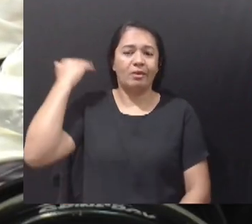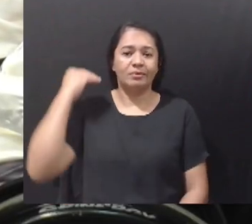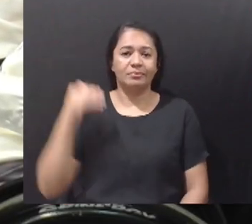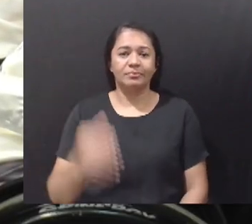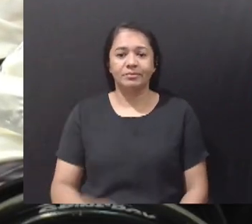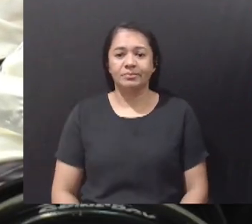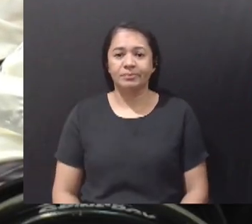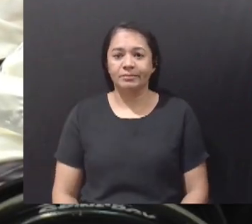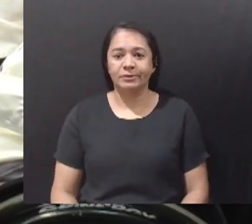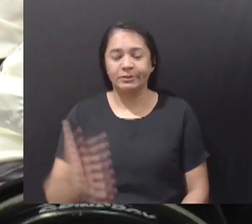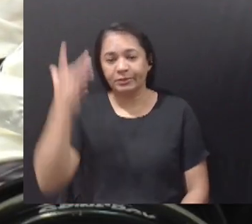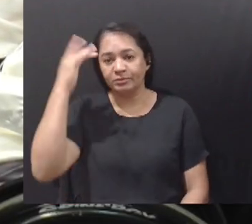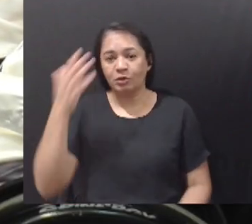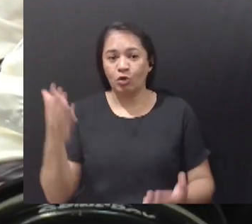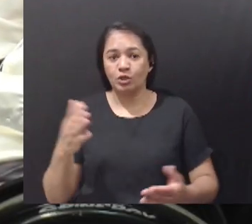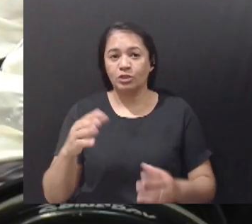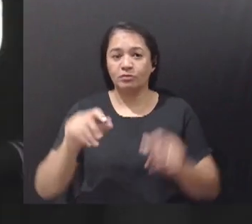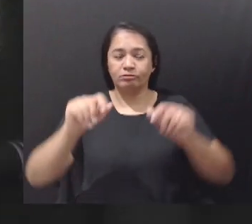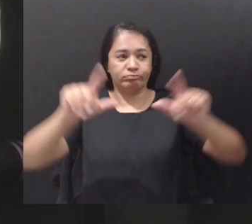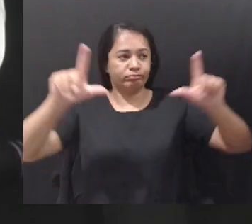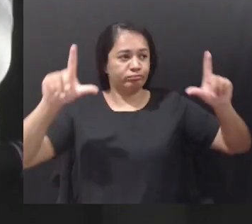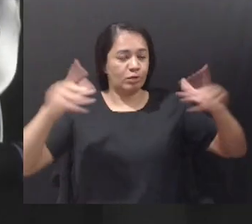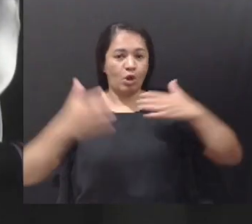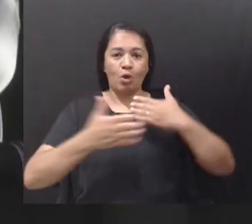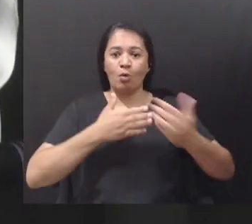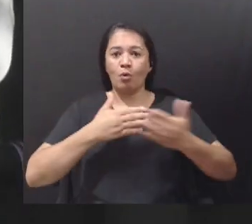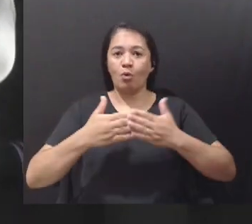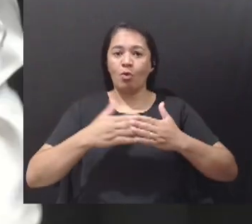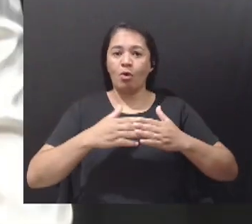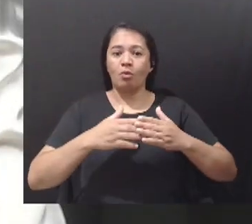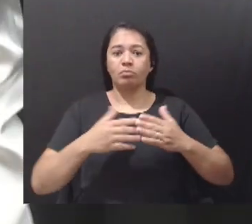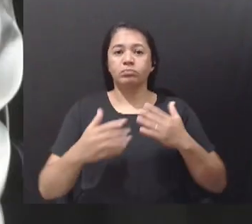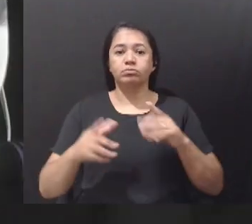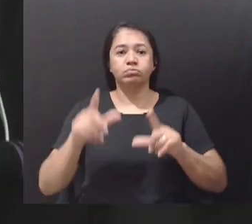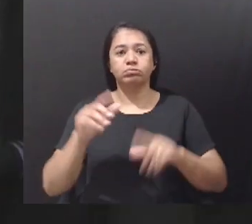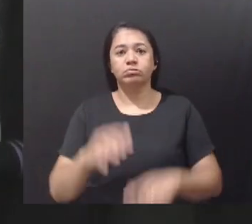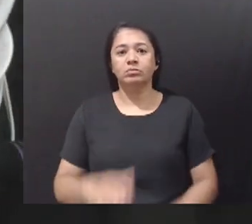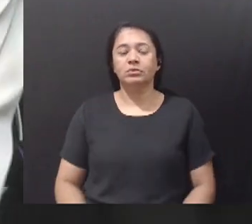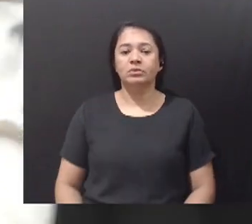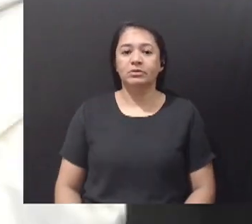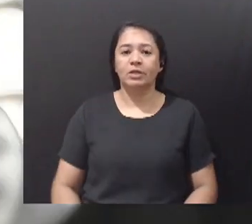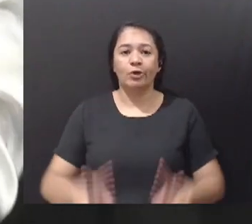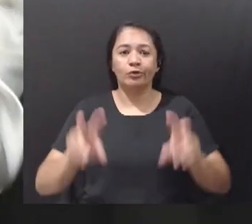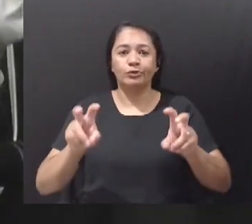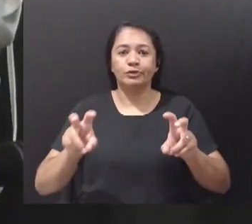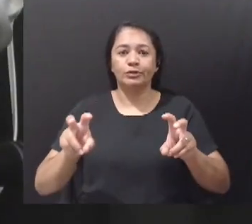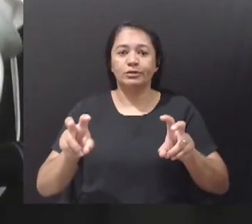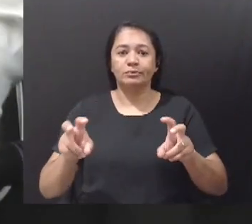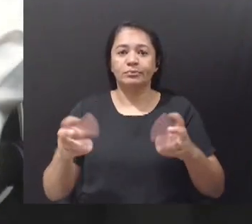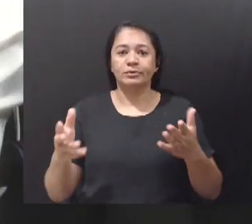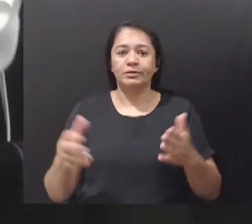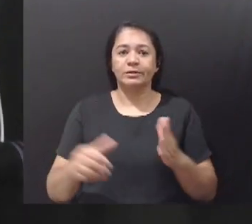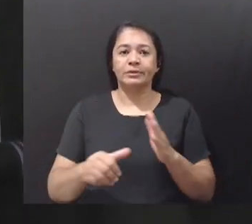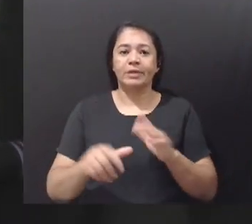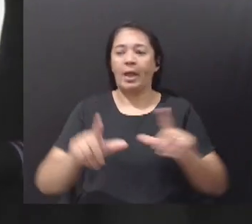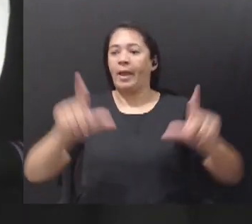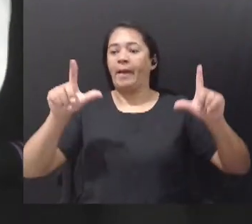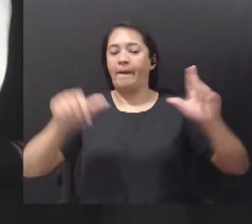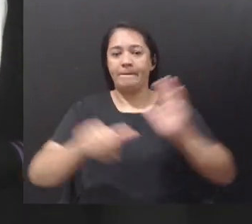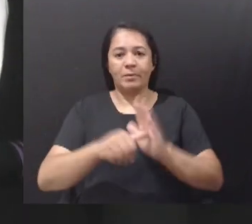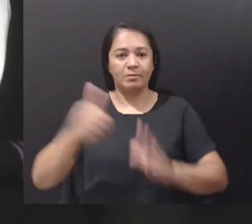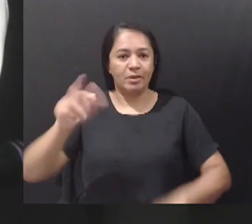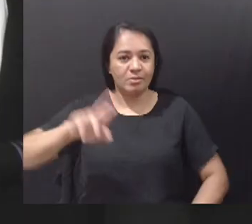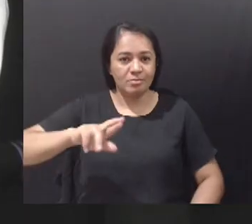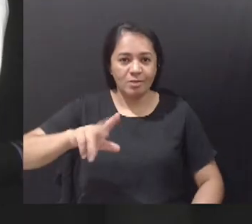a televisão à noite, em qualquer canal, em qualquer jornal. Esse tema não é o tema que aparece na primeira tela. E nem sei se aparece